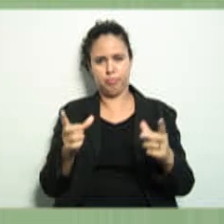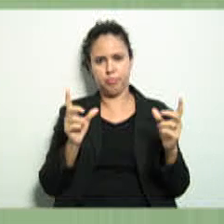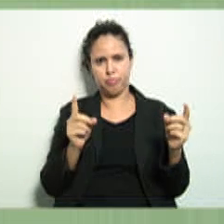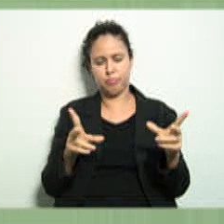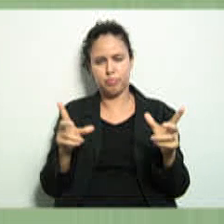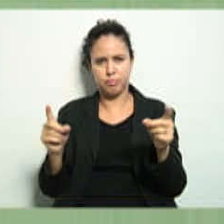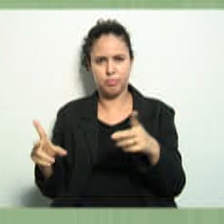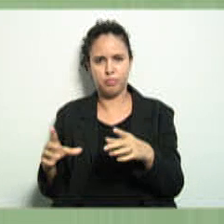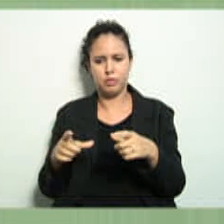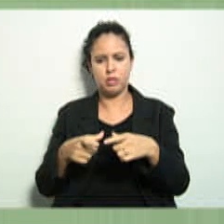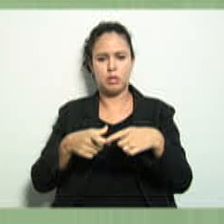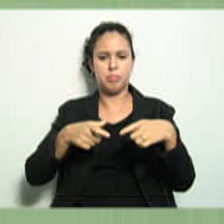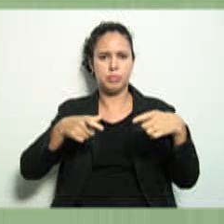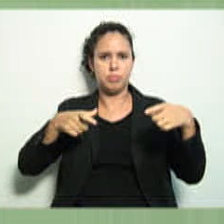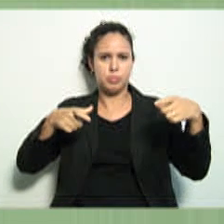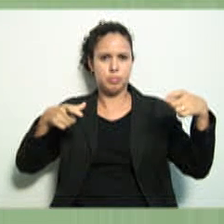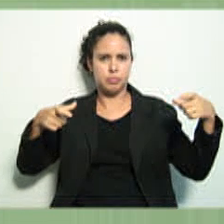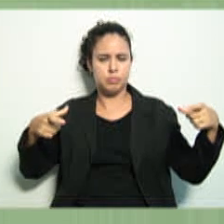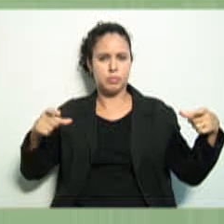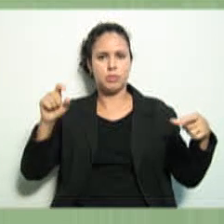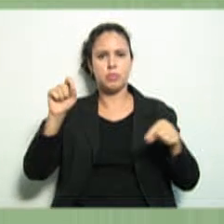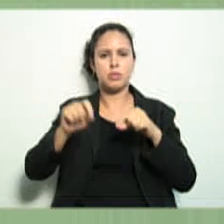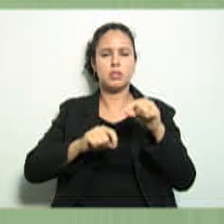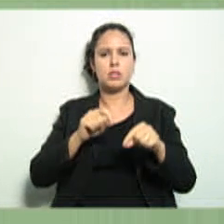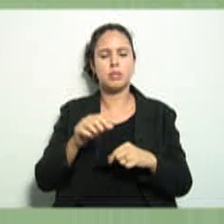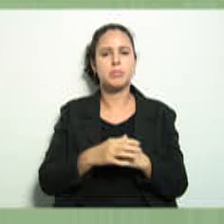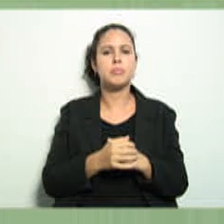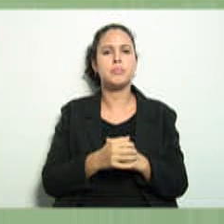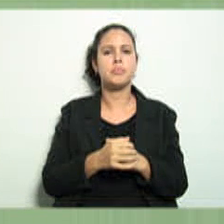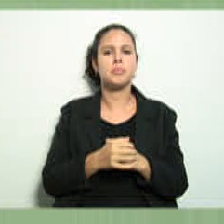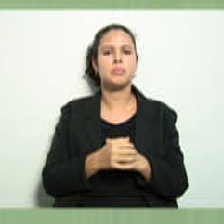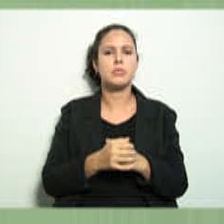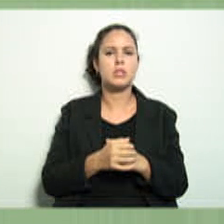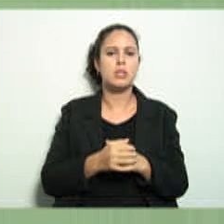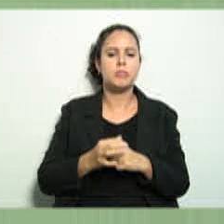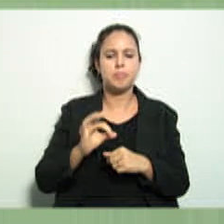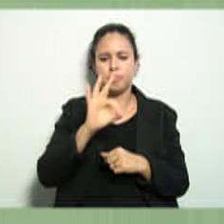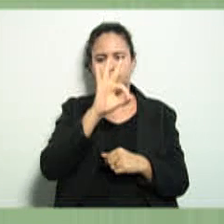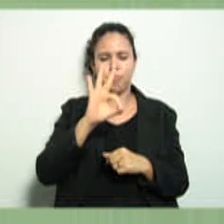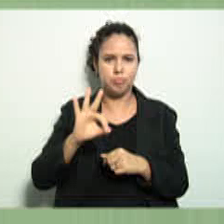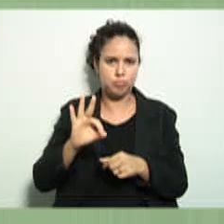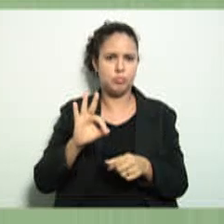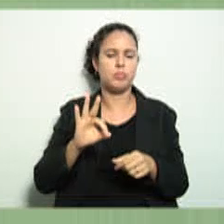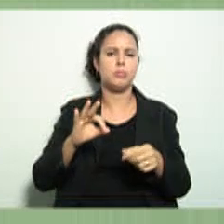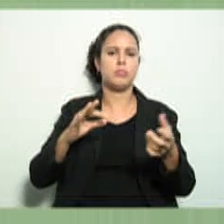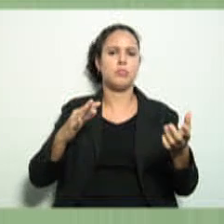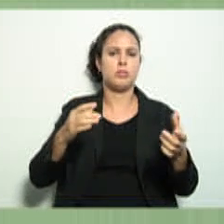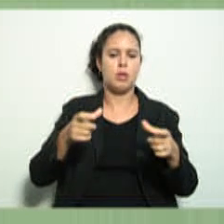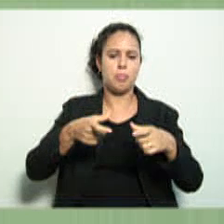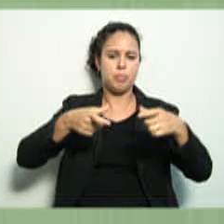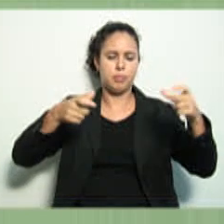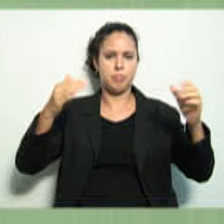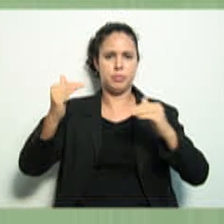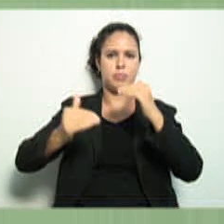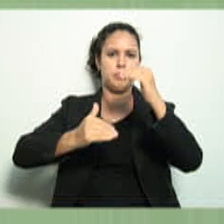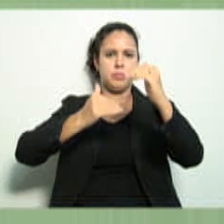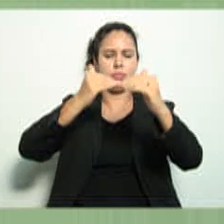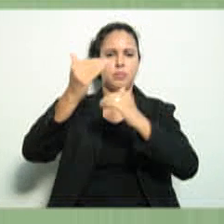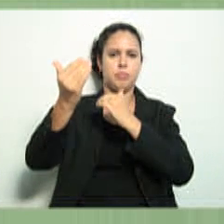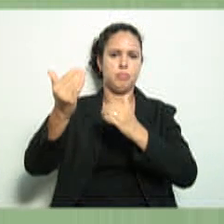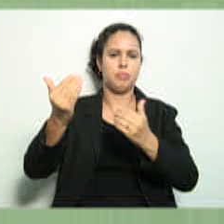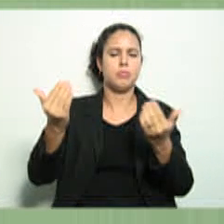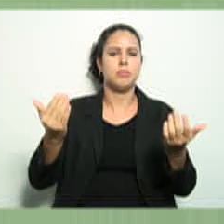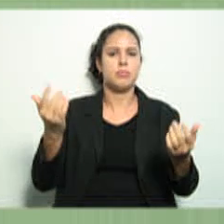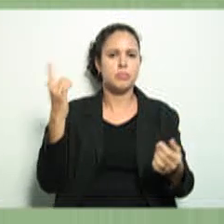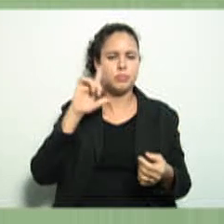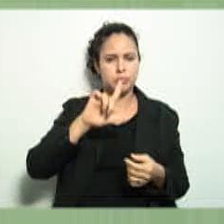aumenta a probabilidade de que as taxas de desenvolvimento sejam mais altas. Então, ele aqui está dizendo uma